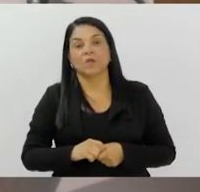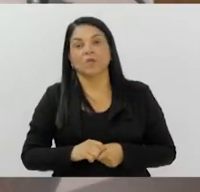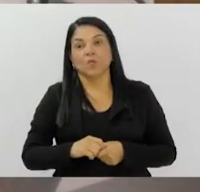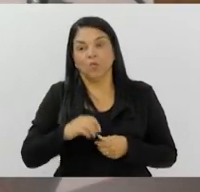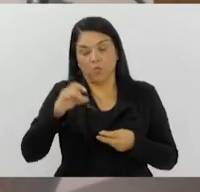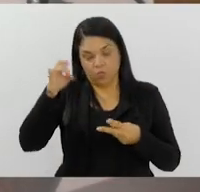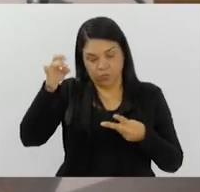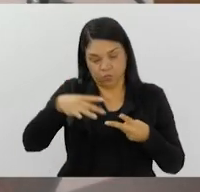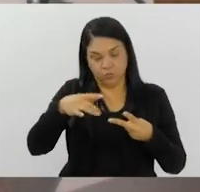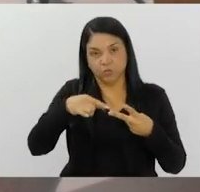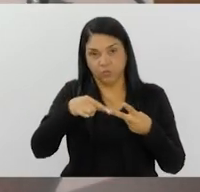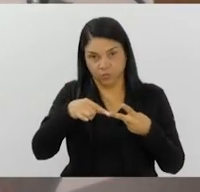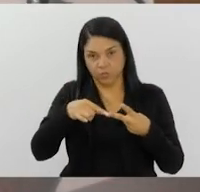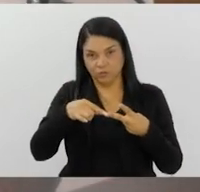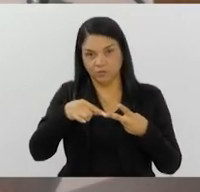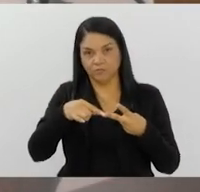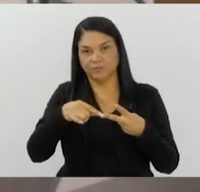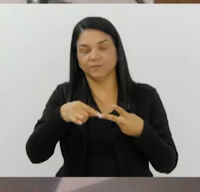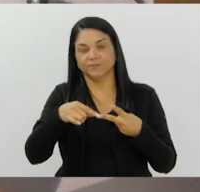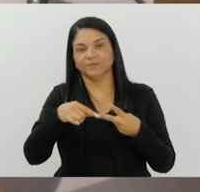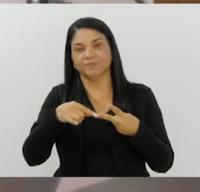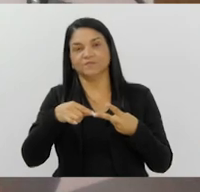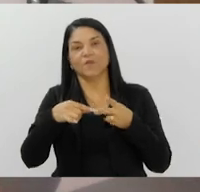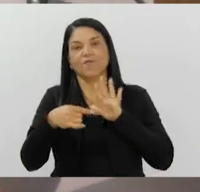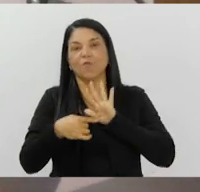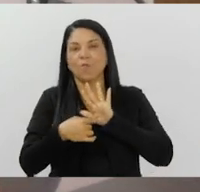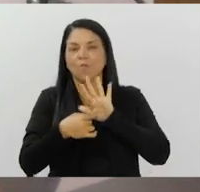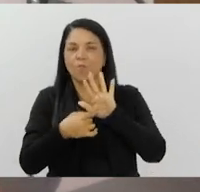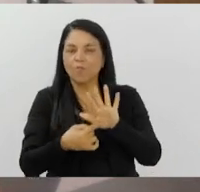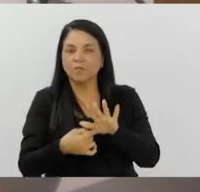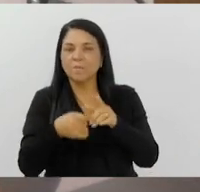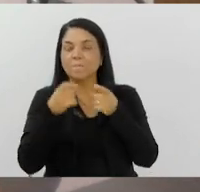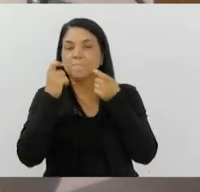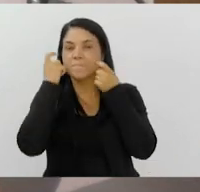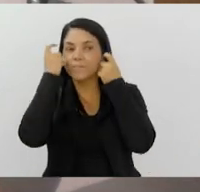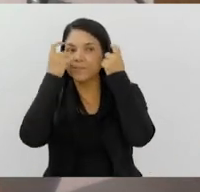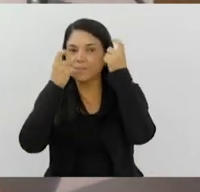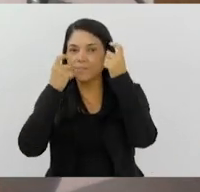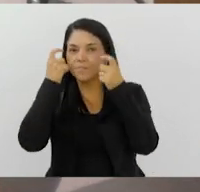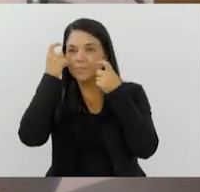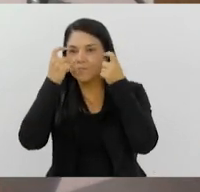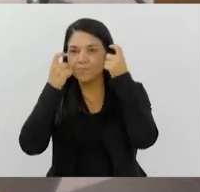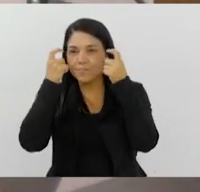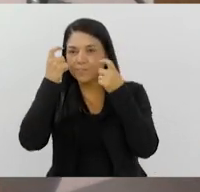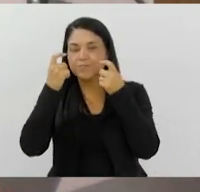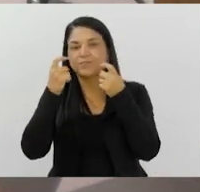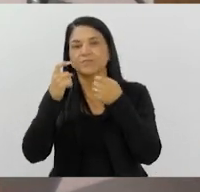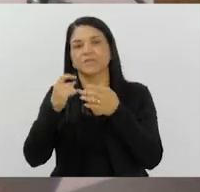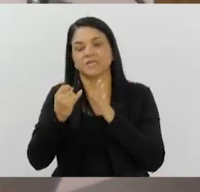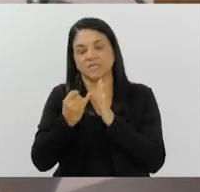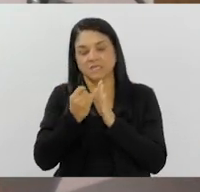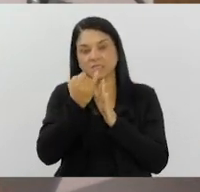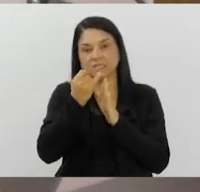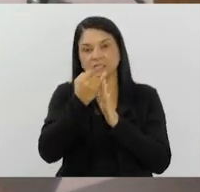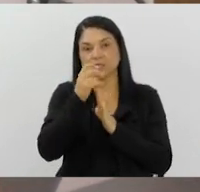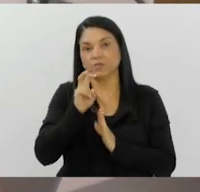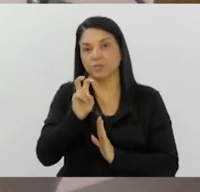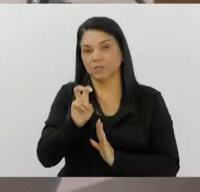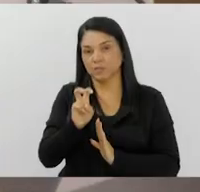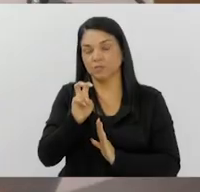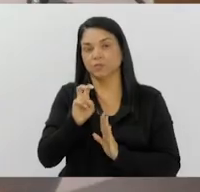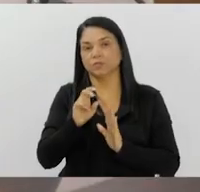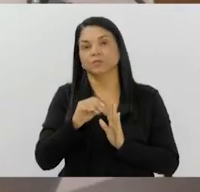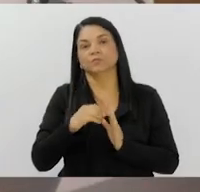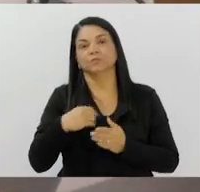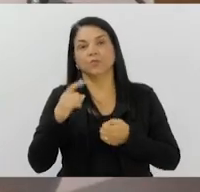Estorei meu tempo eu só vou e eh demonstrar uma preocupação com o inciso 5 do artigo 2º que de certa